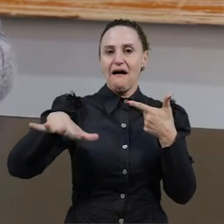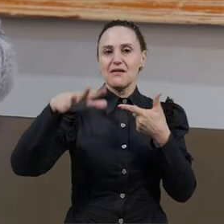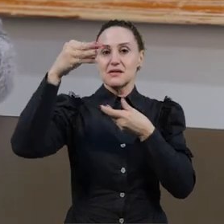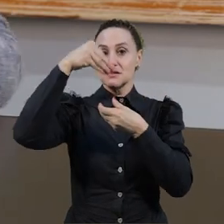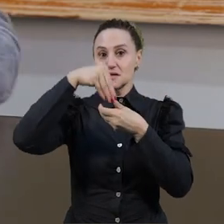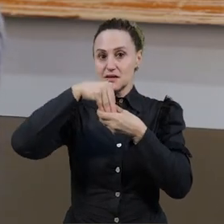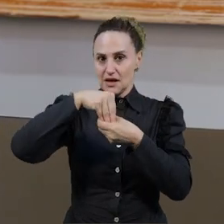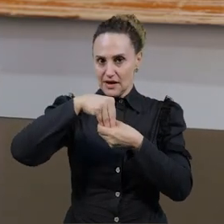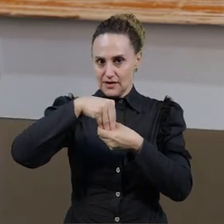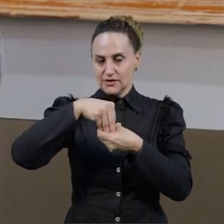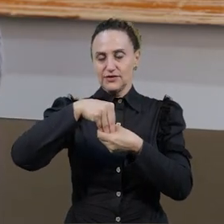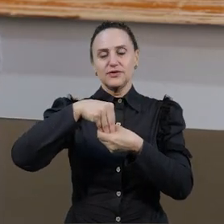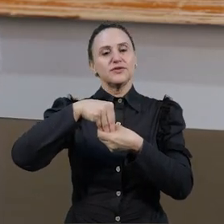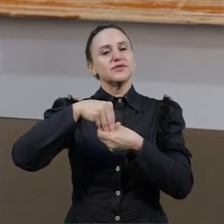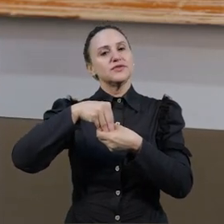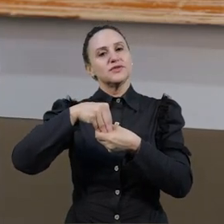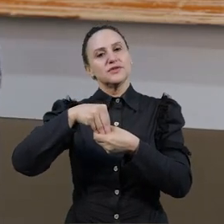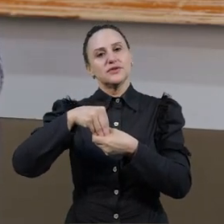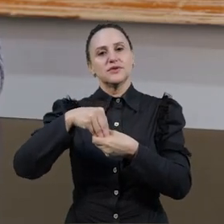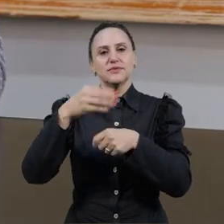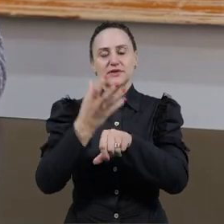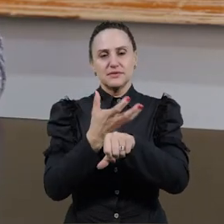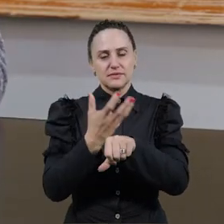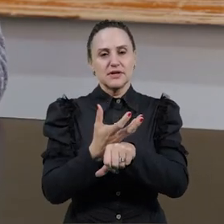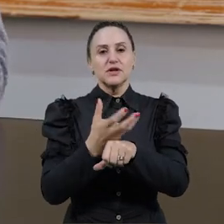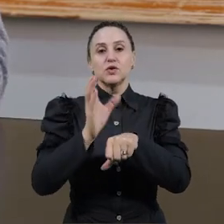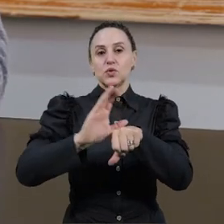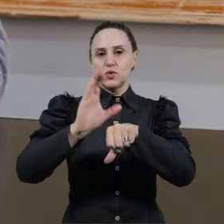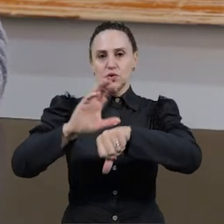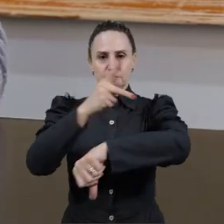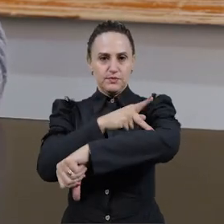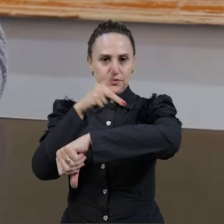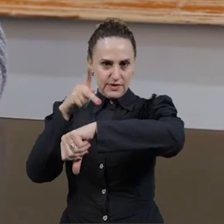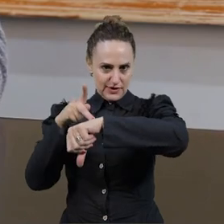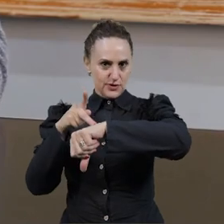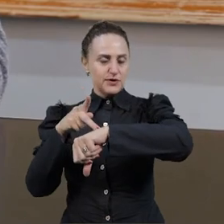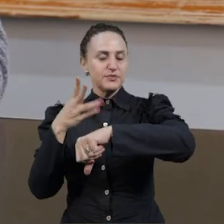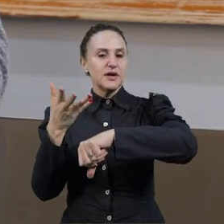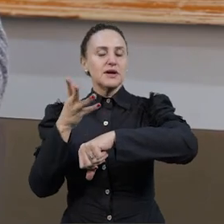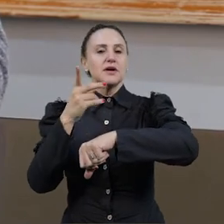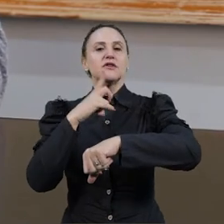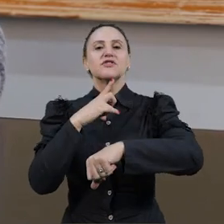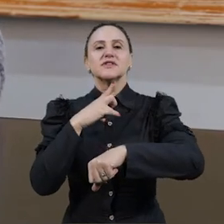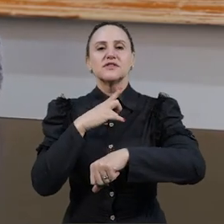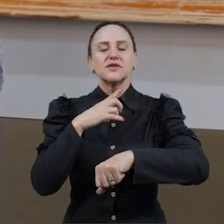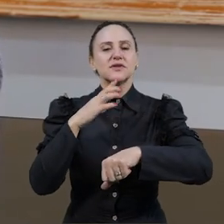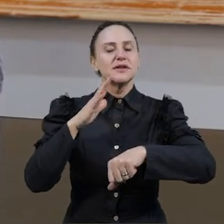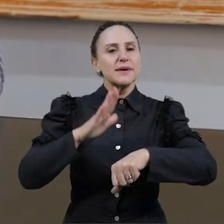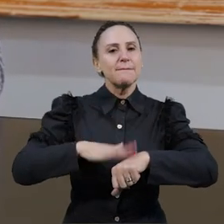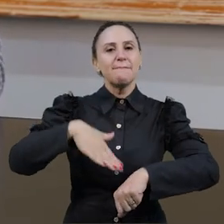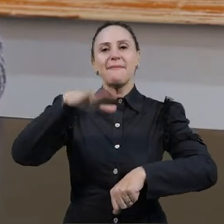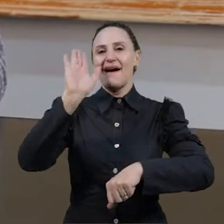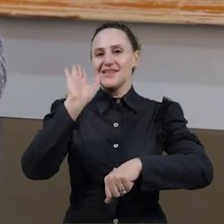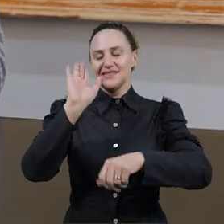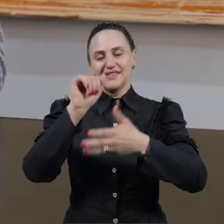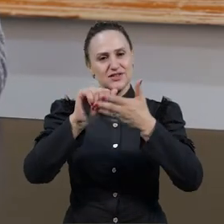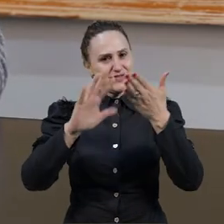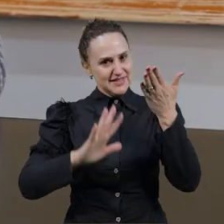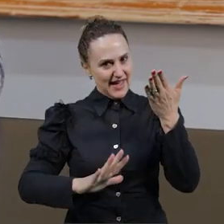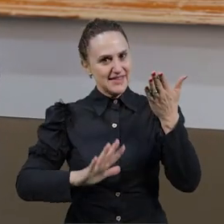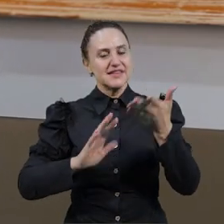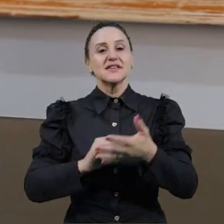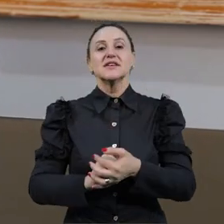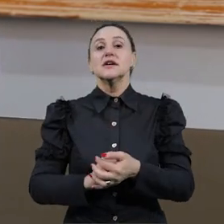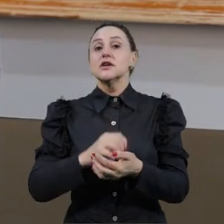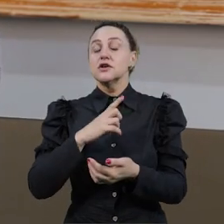disciplina dentro do curso Pedagogia nós vamos ter um pouquinho mais atividades do que vocês estão acostumados Então em vez de um